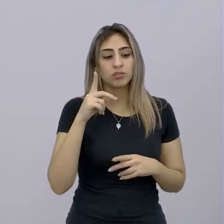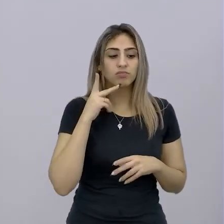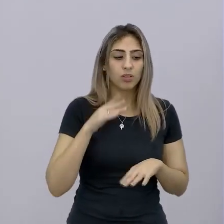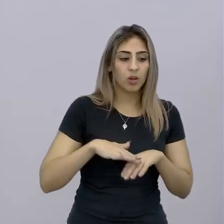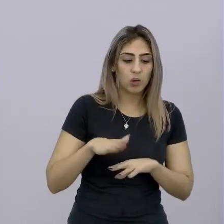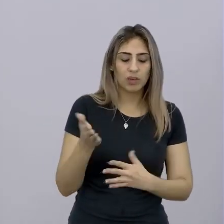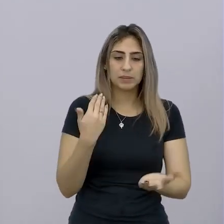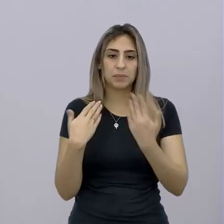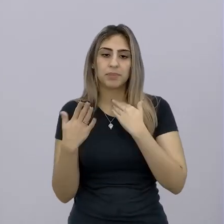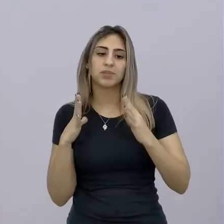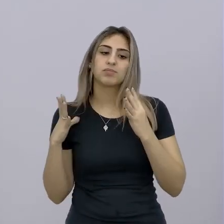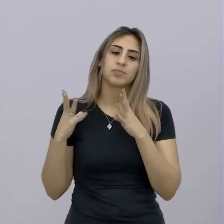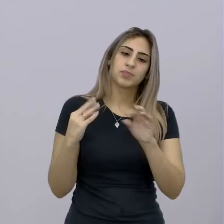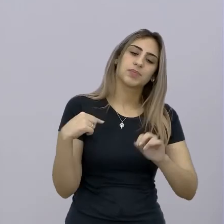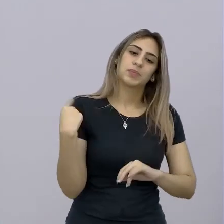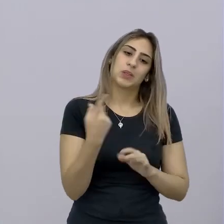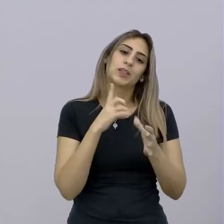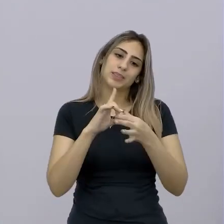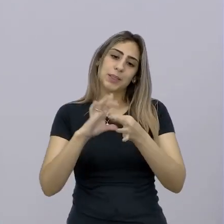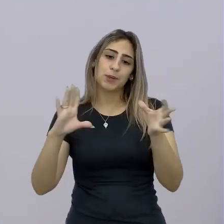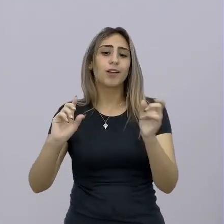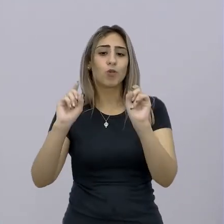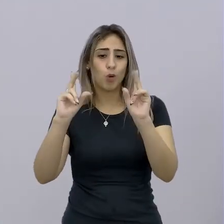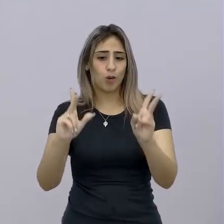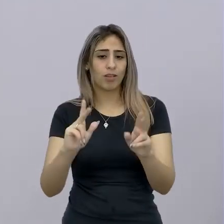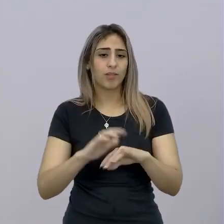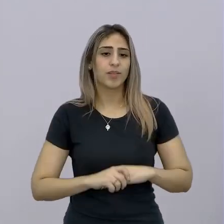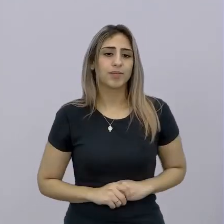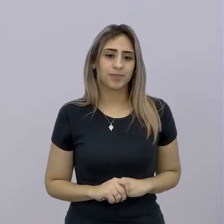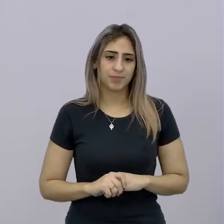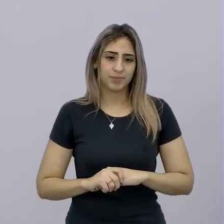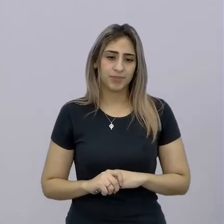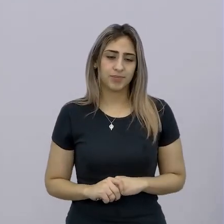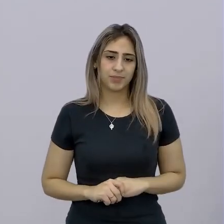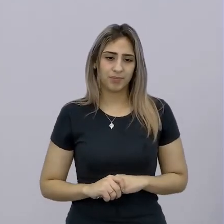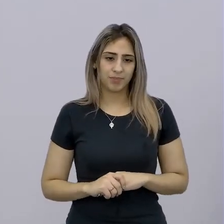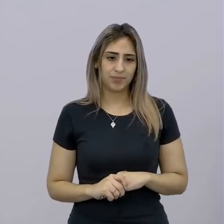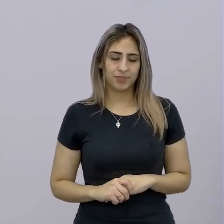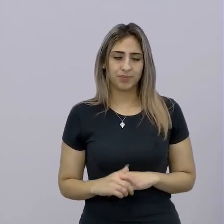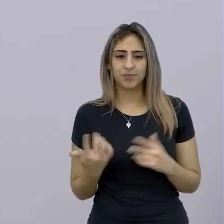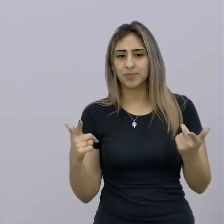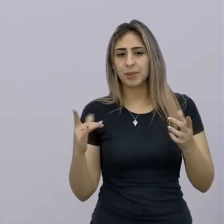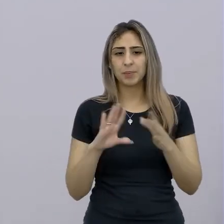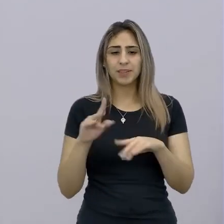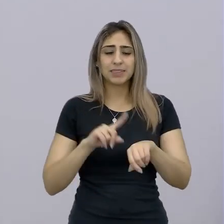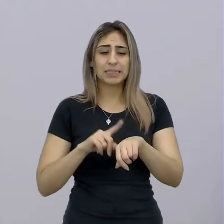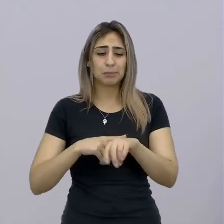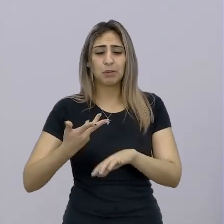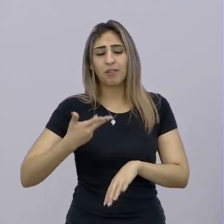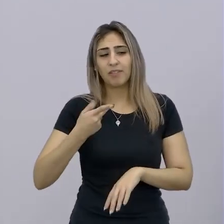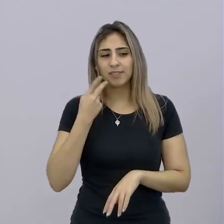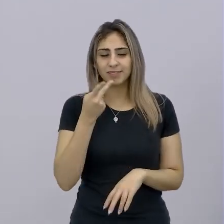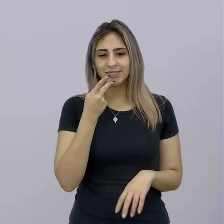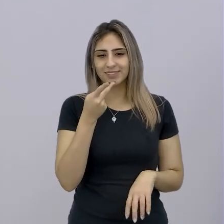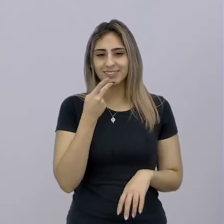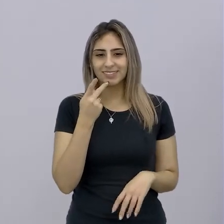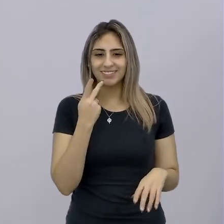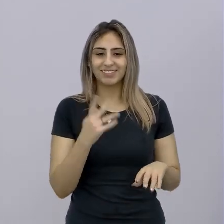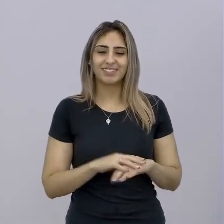dilemas mais gerais da nossa democracia, tá certo, pessoal? Mas eu não tenho muito mais tempo para falar, eu vou